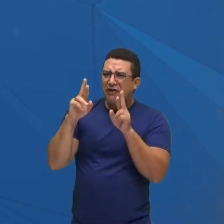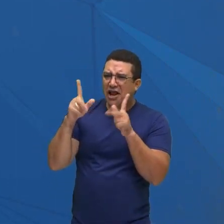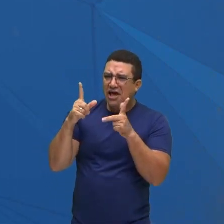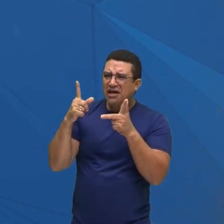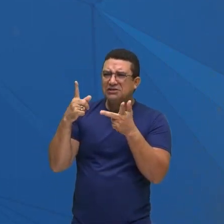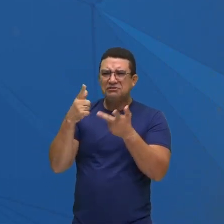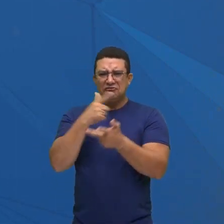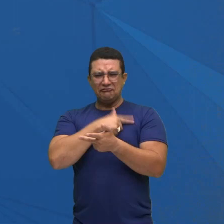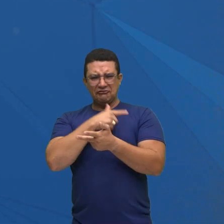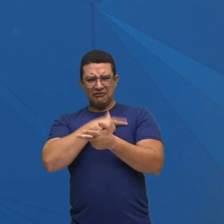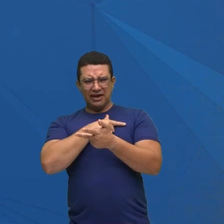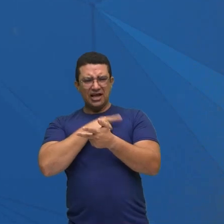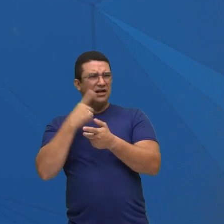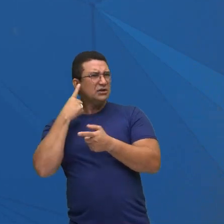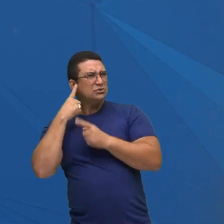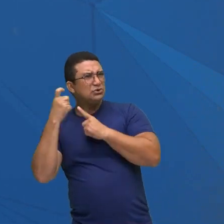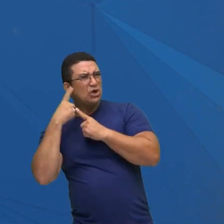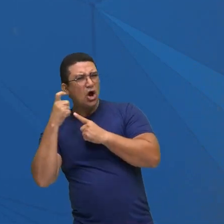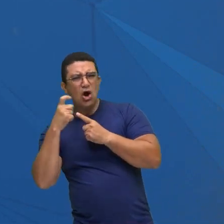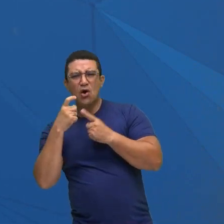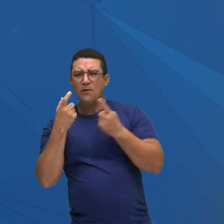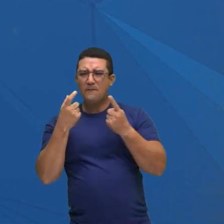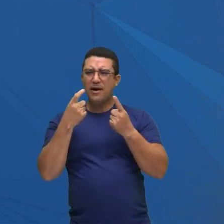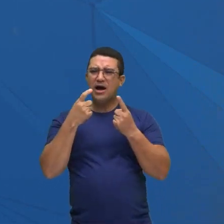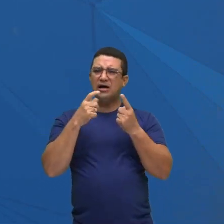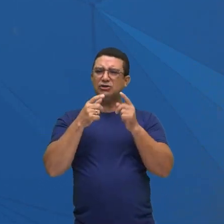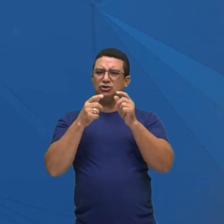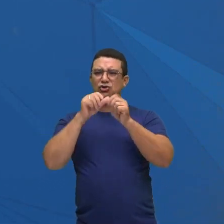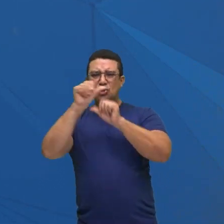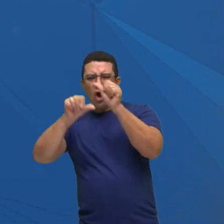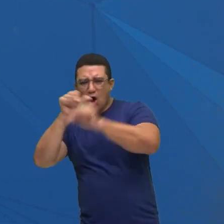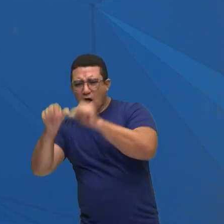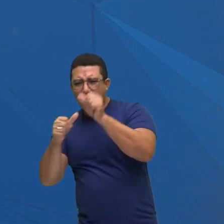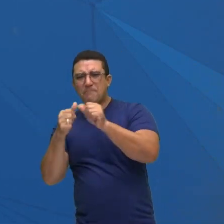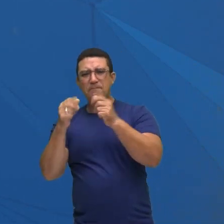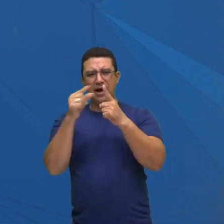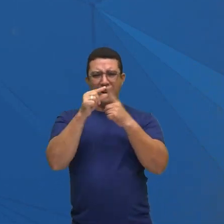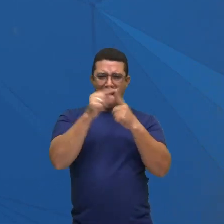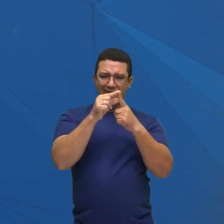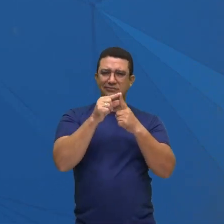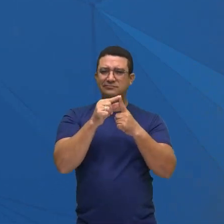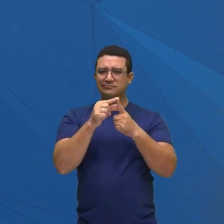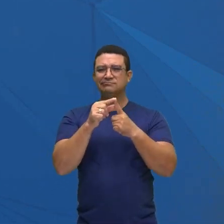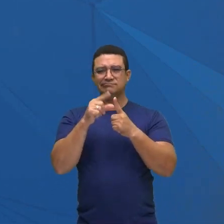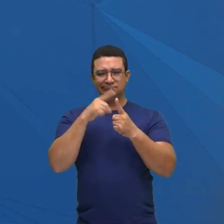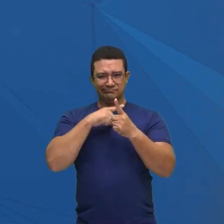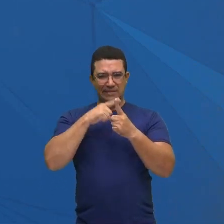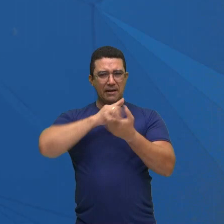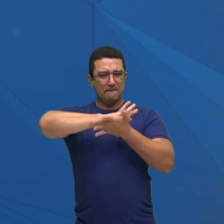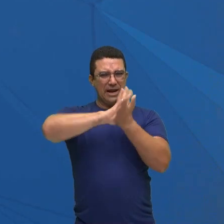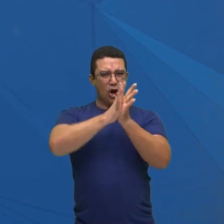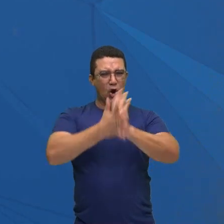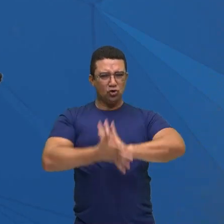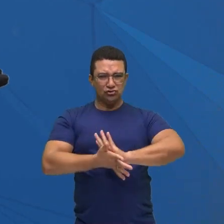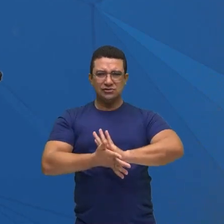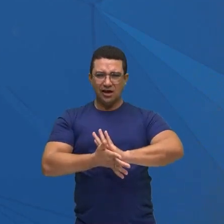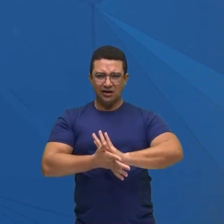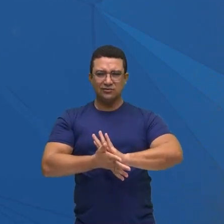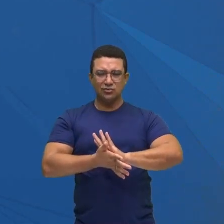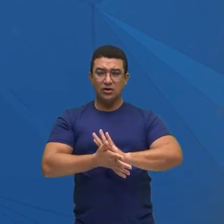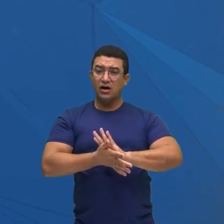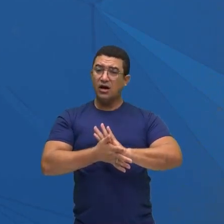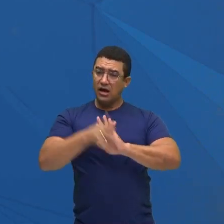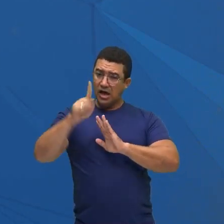faz o problema no lugar de problema, né? Aí ele está falando errado, existe ali um preconceito em entender que são